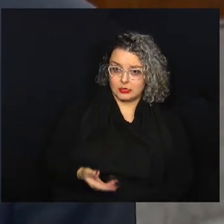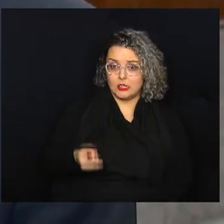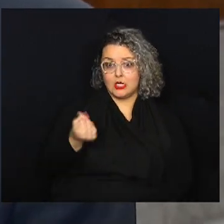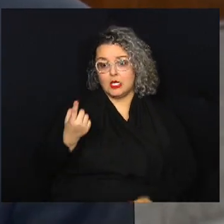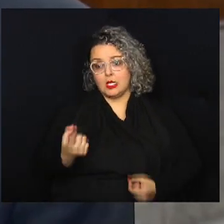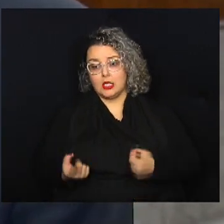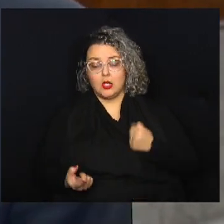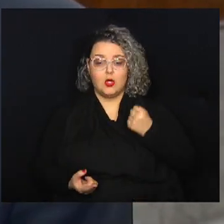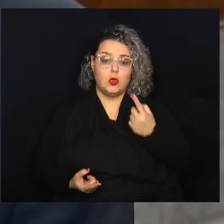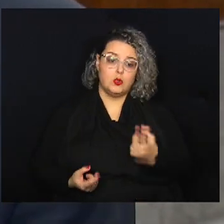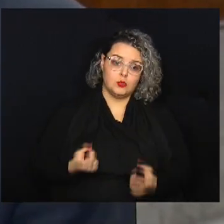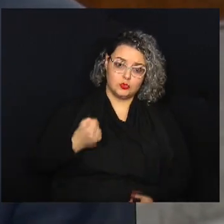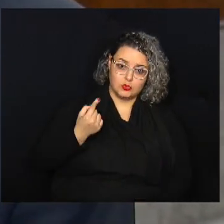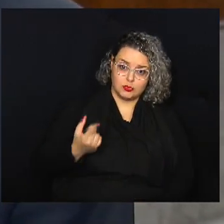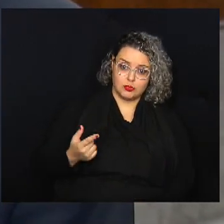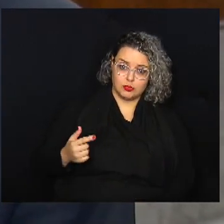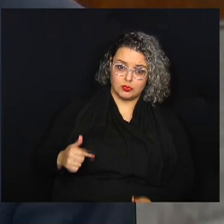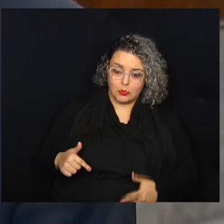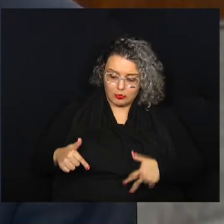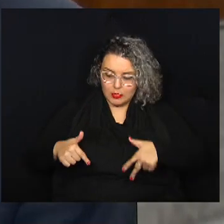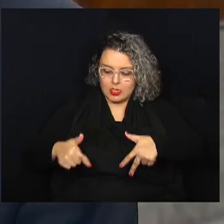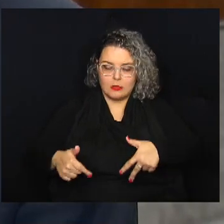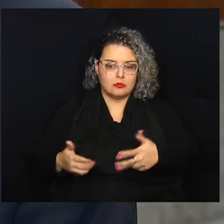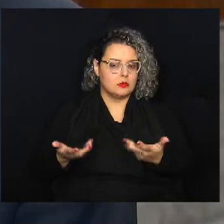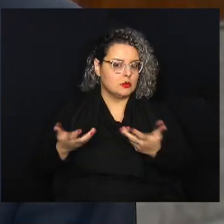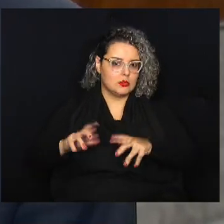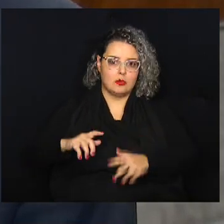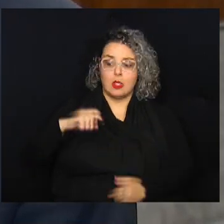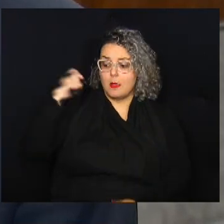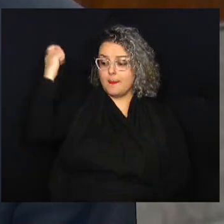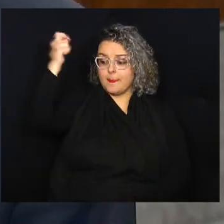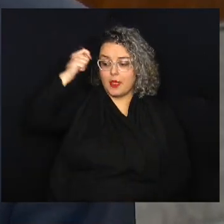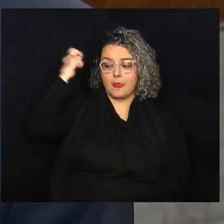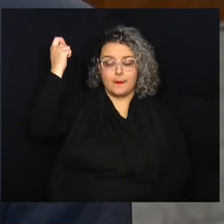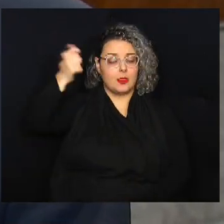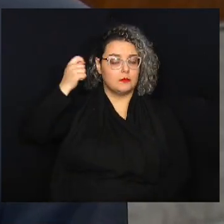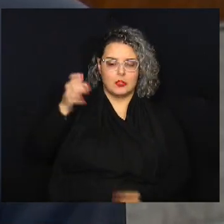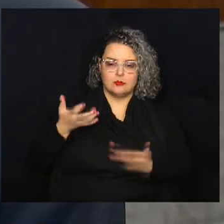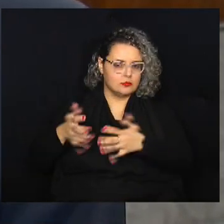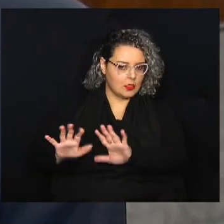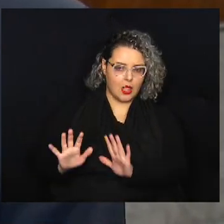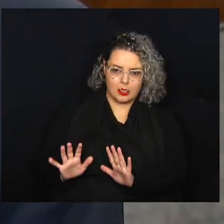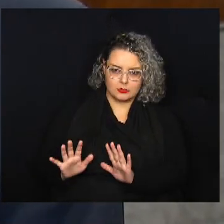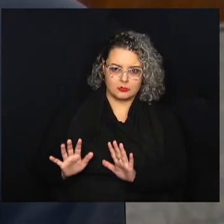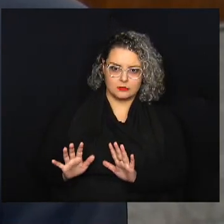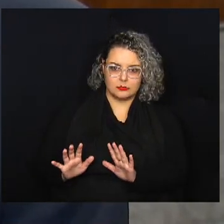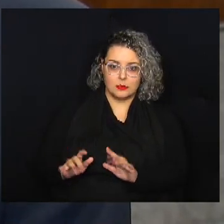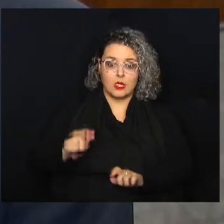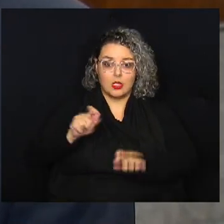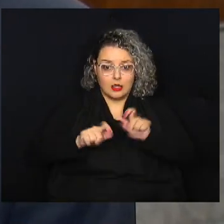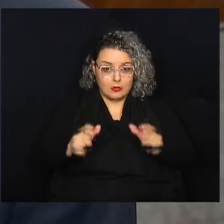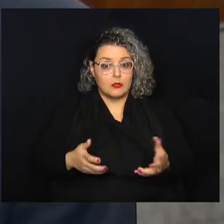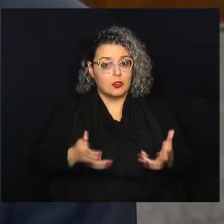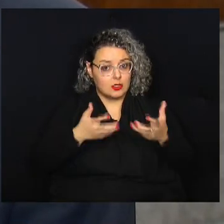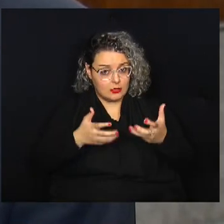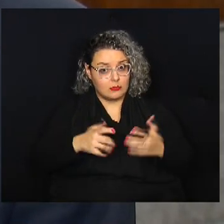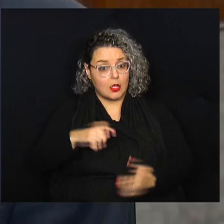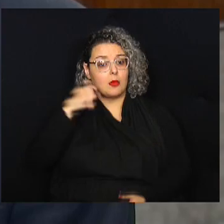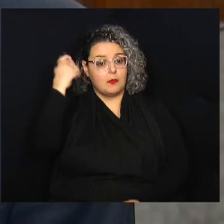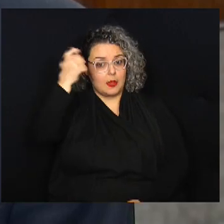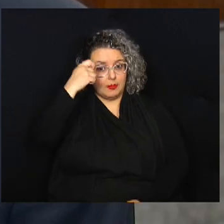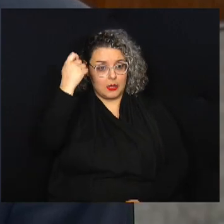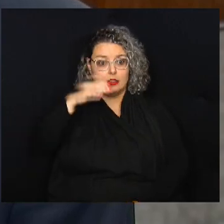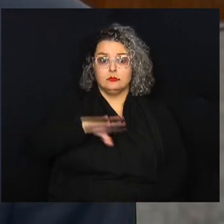Alguns ativistas que não querem rodeio aqui na cidade de Campinas e pessoas que querem um rodeio na cidade